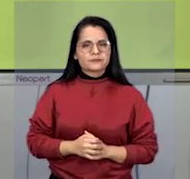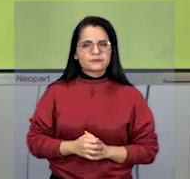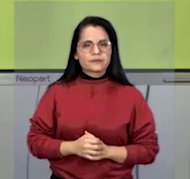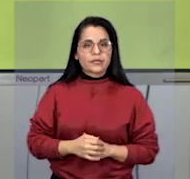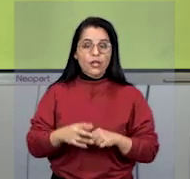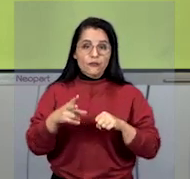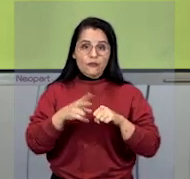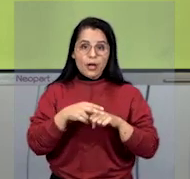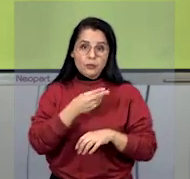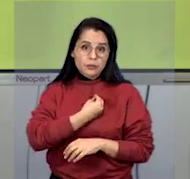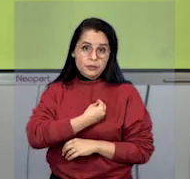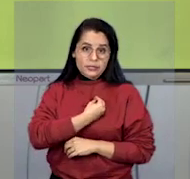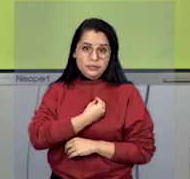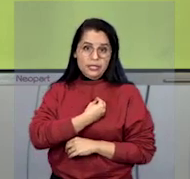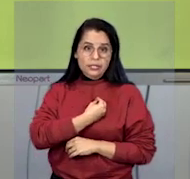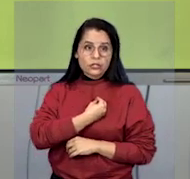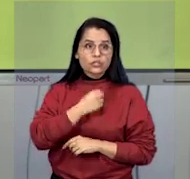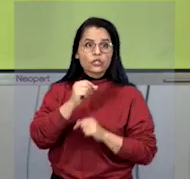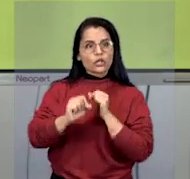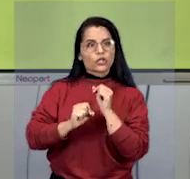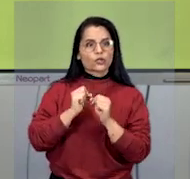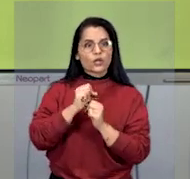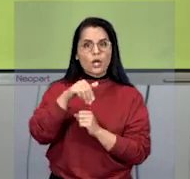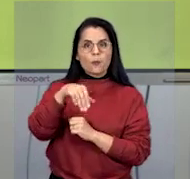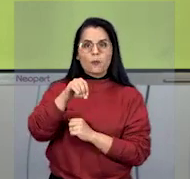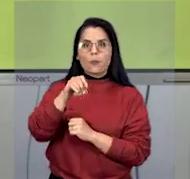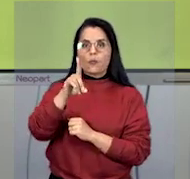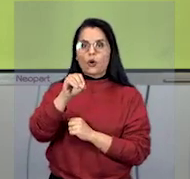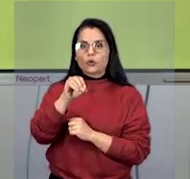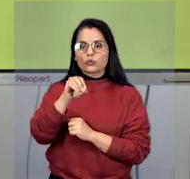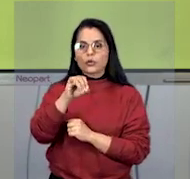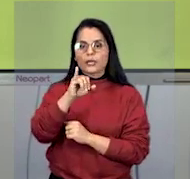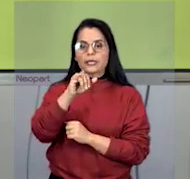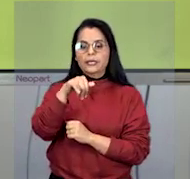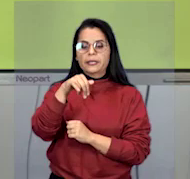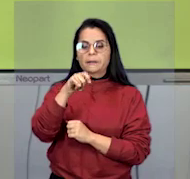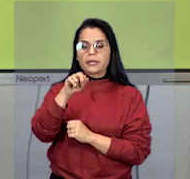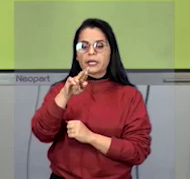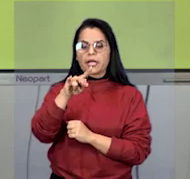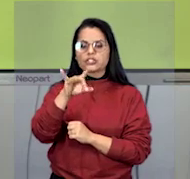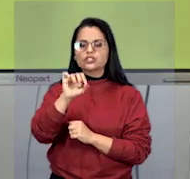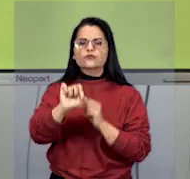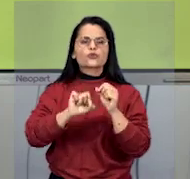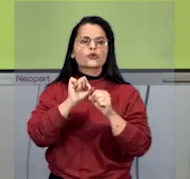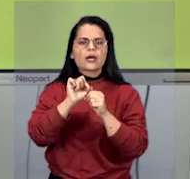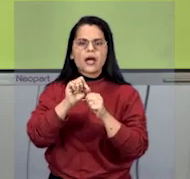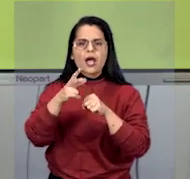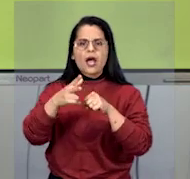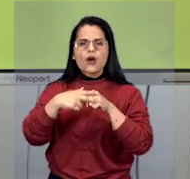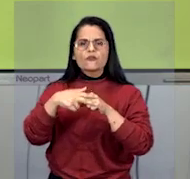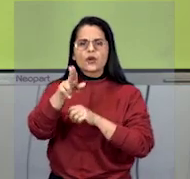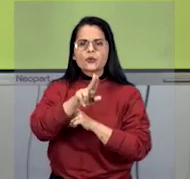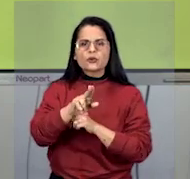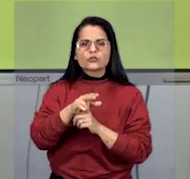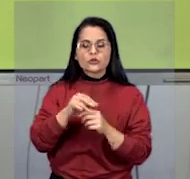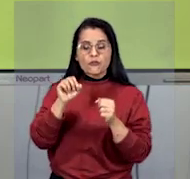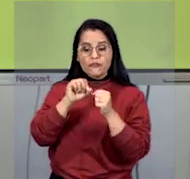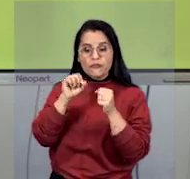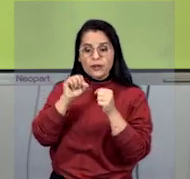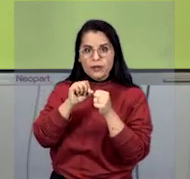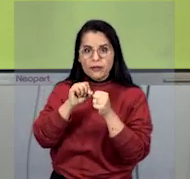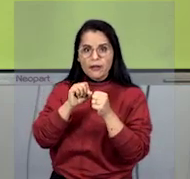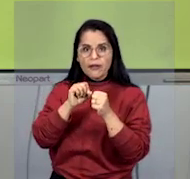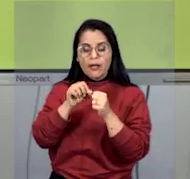no presente e no modo imperativo, né? Então, o modo imperativo é aquele verbo em que você usa faça isso, faça aquilo. Você